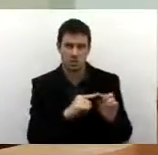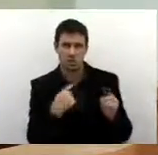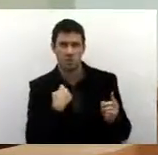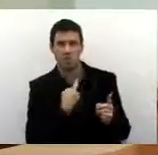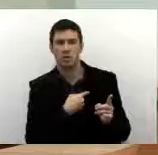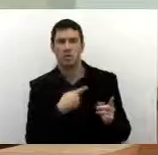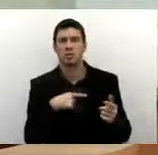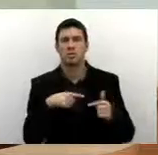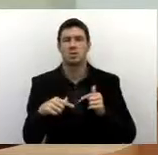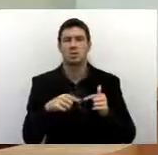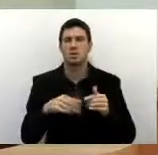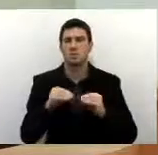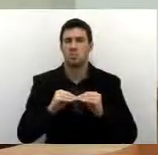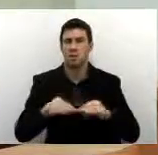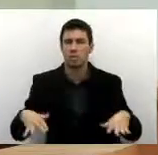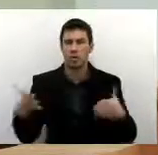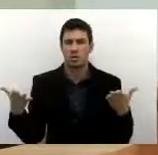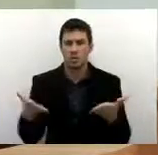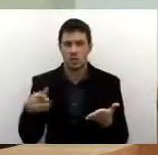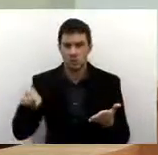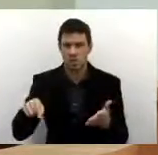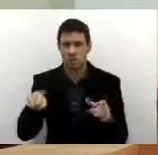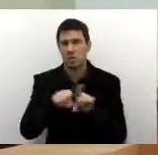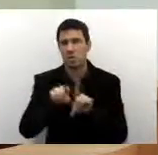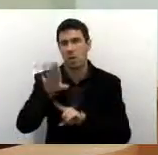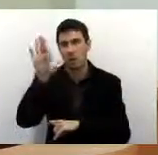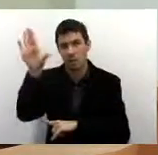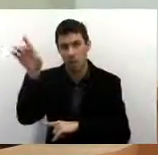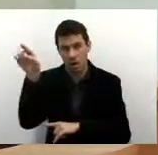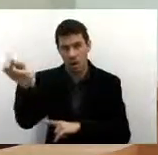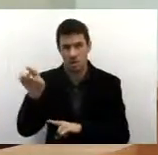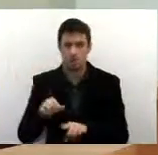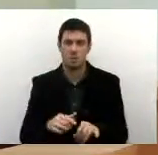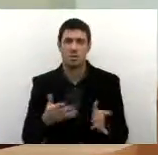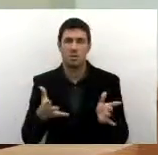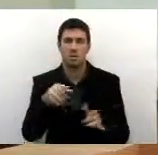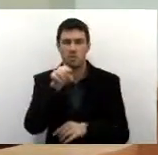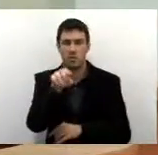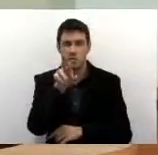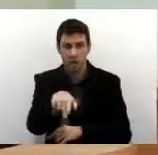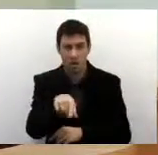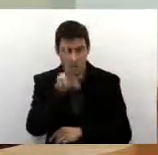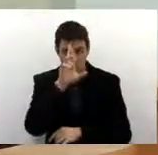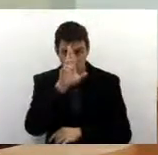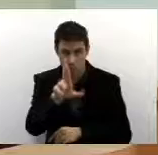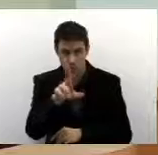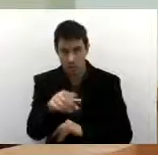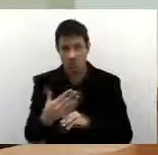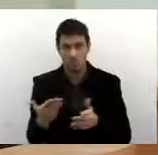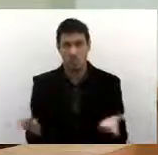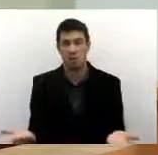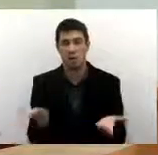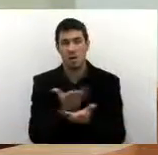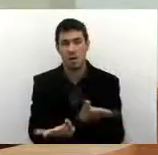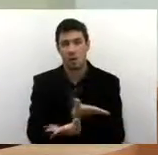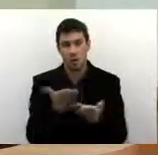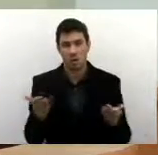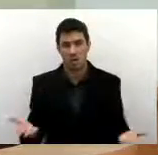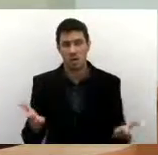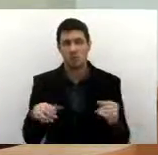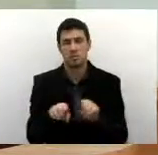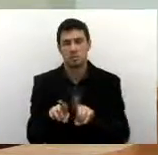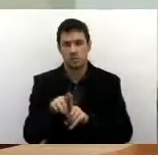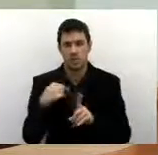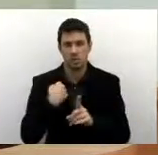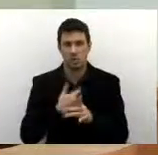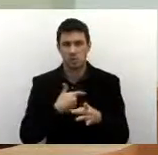foi prejudicado aqui e foi prejudicado lá. Então, Vossa Excelência, que é responsável por essa interlocução, nós da